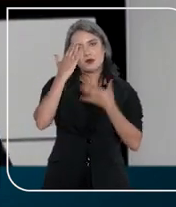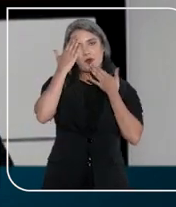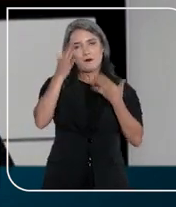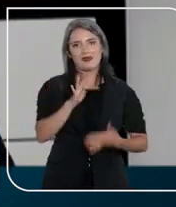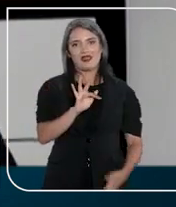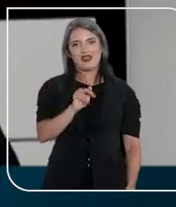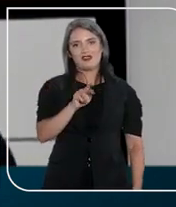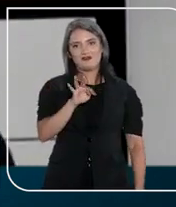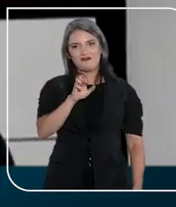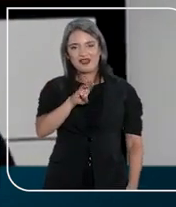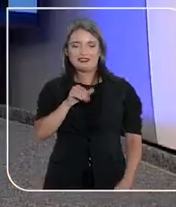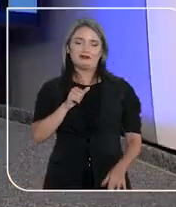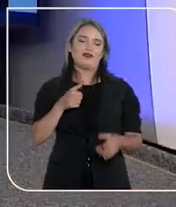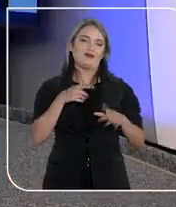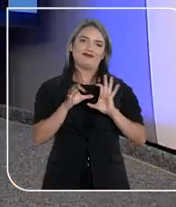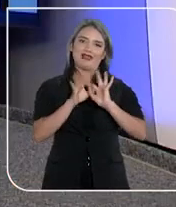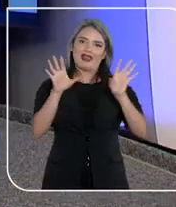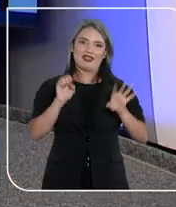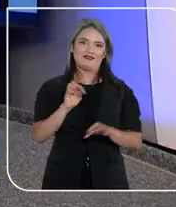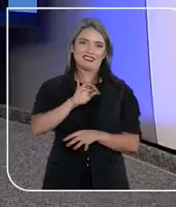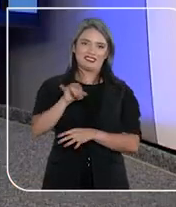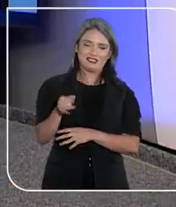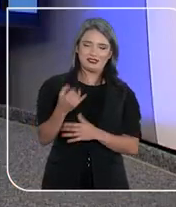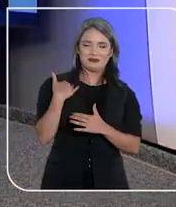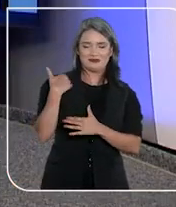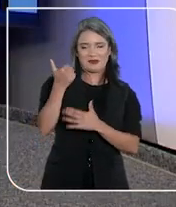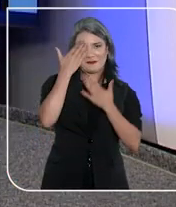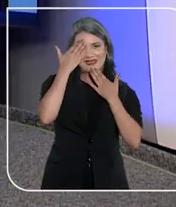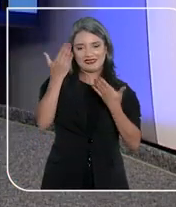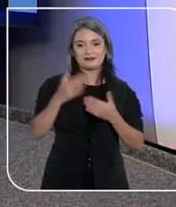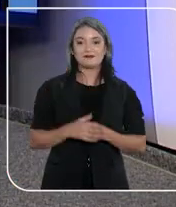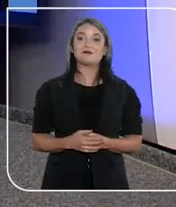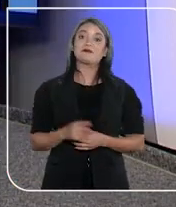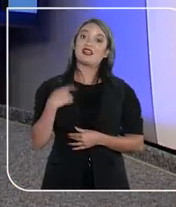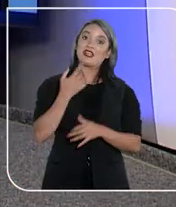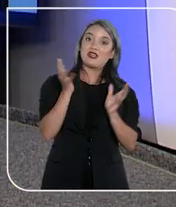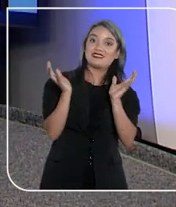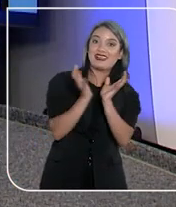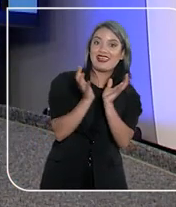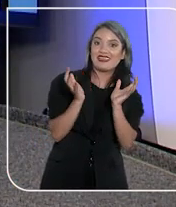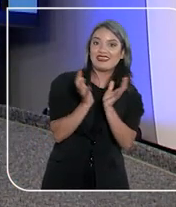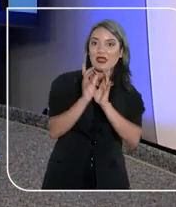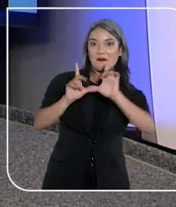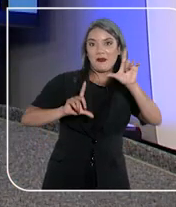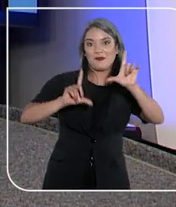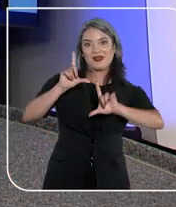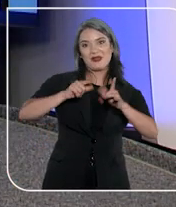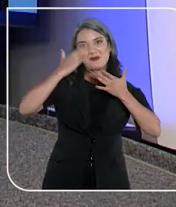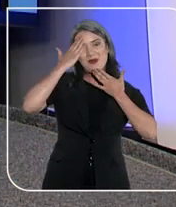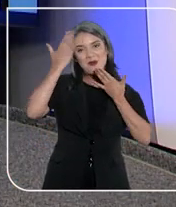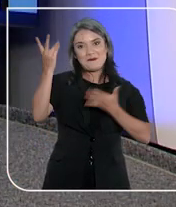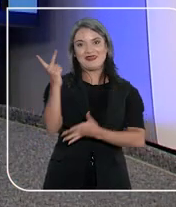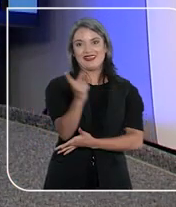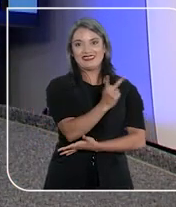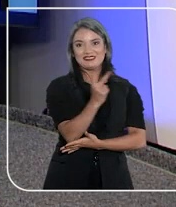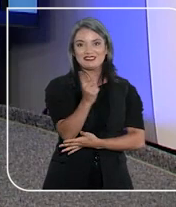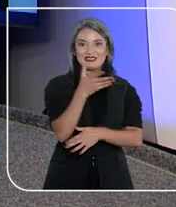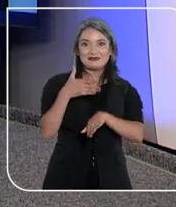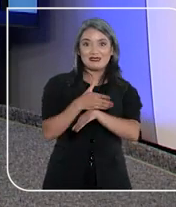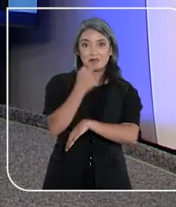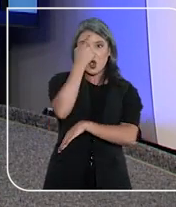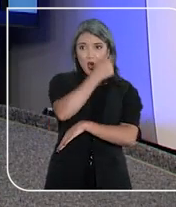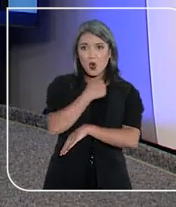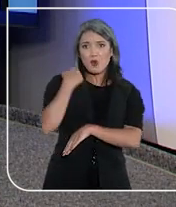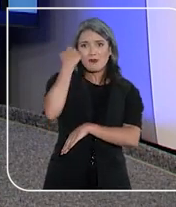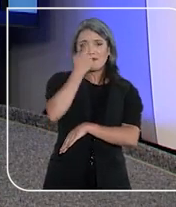disposição. Muito obrigado. Nós todos aqui da equipe do Entender Direito agradecemos a ambos a participação. 1h é muito